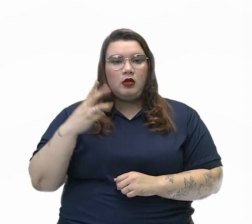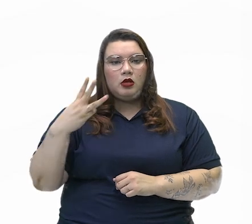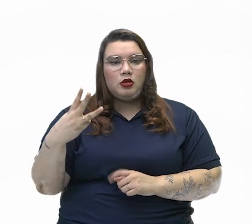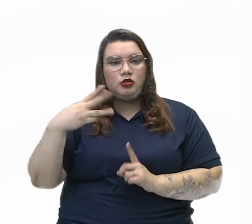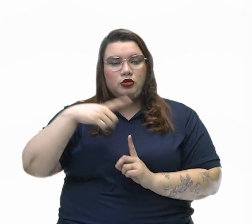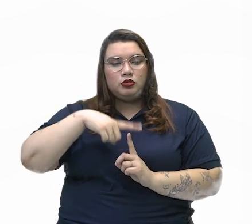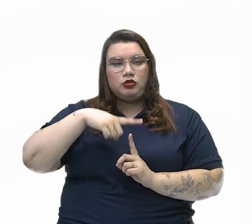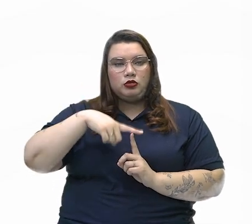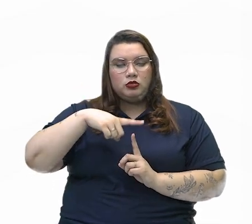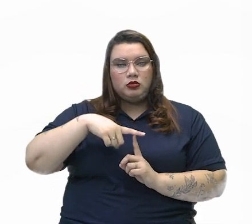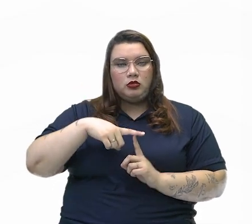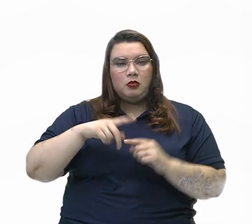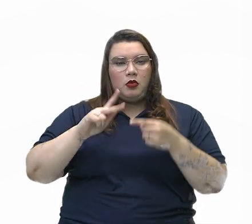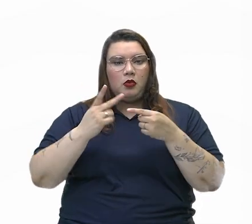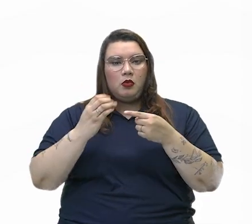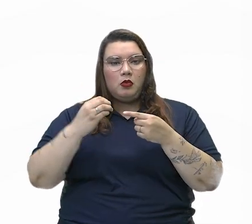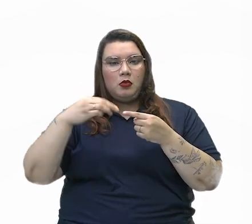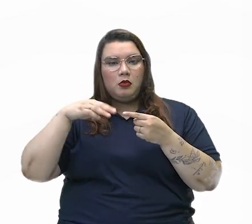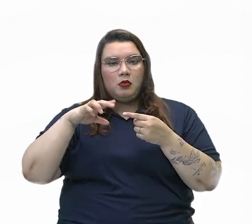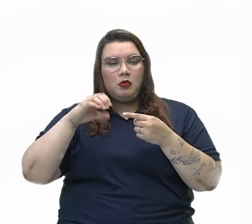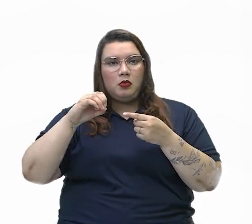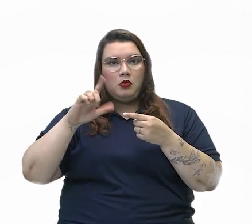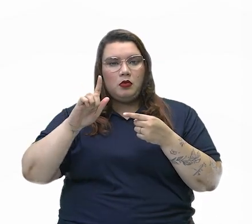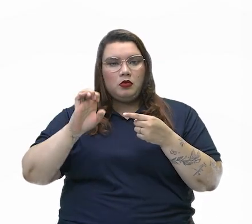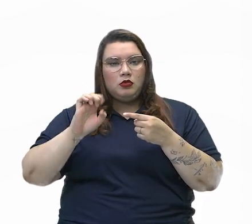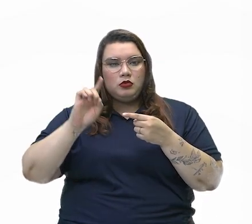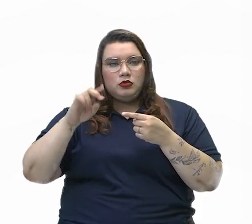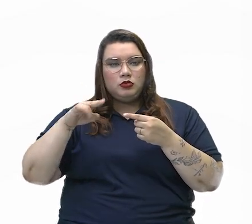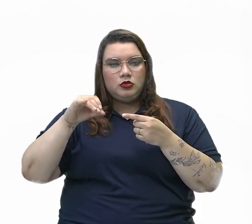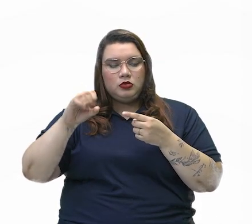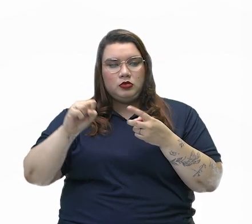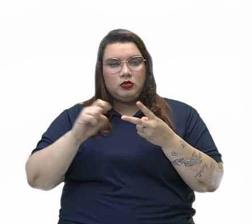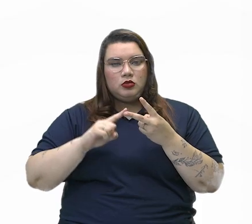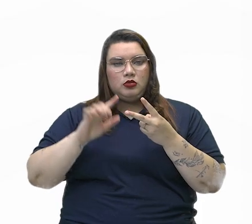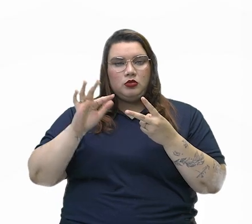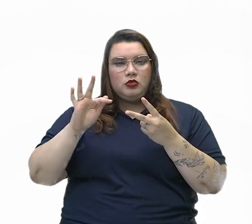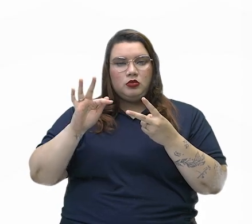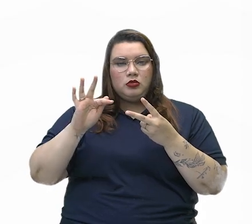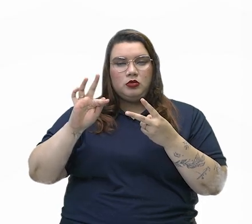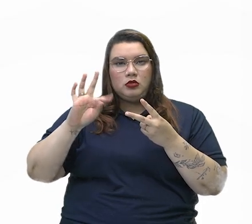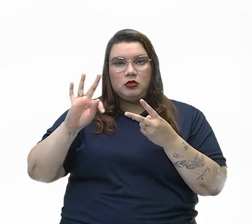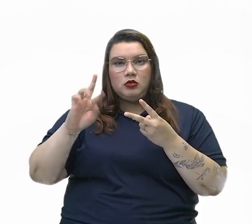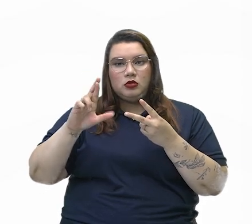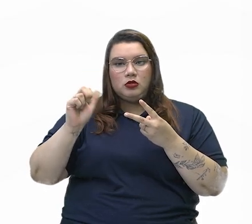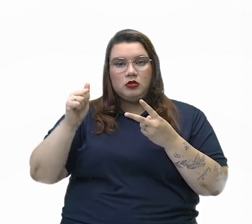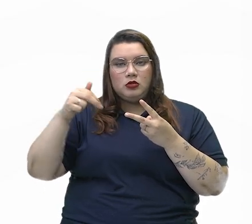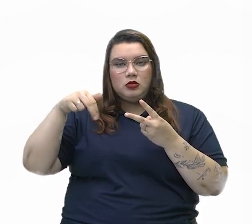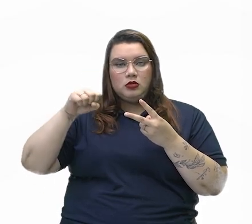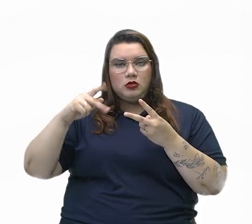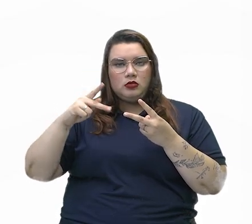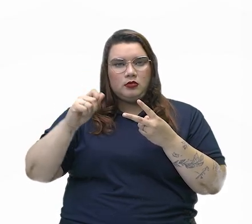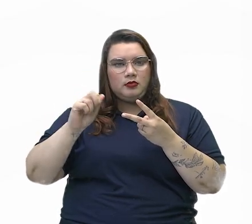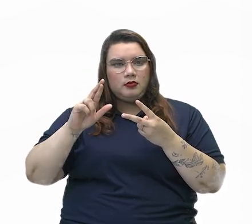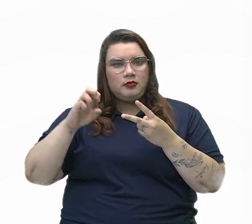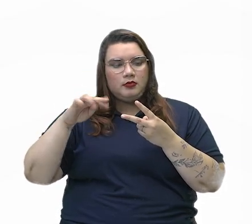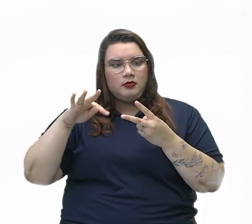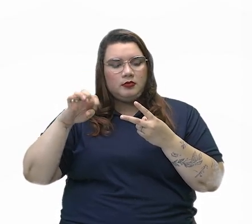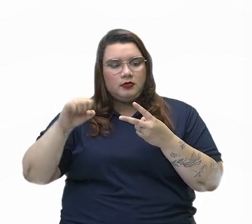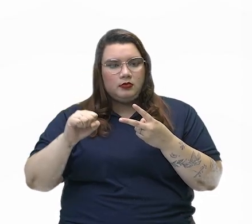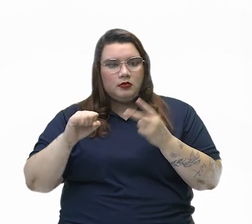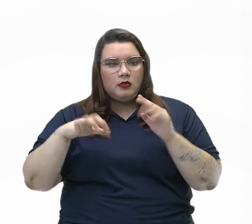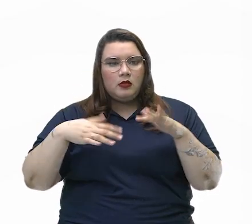de 3 meios homogêneos e transparentes, sendo que as fronteiras entre cada par são